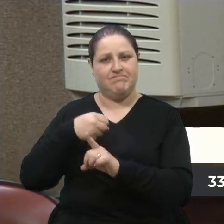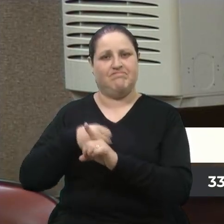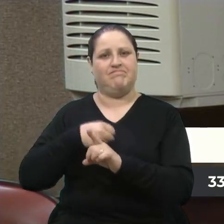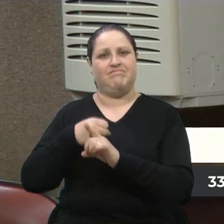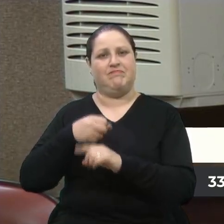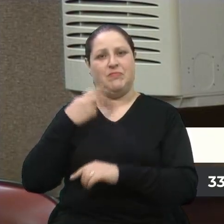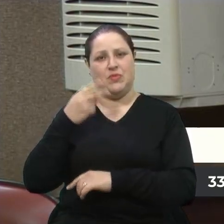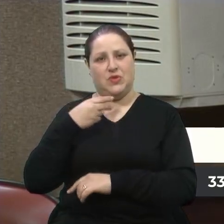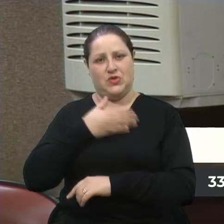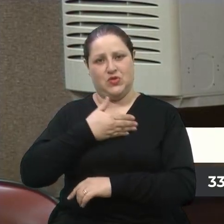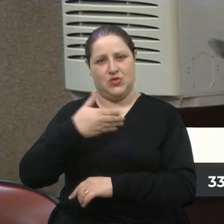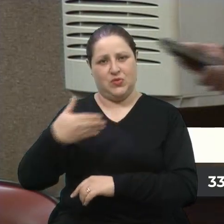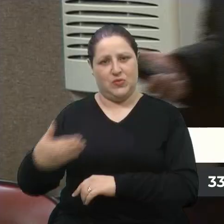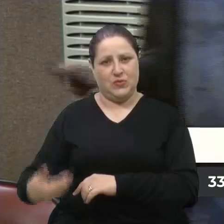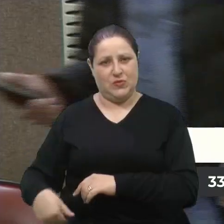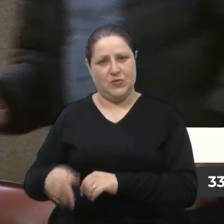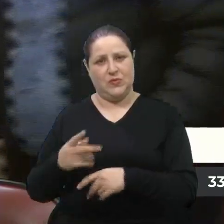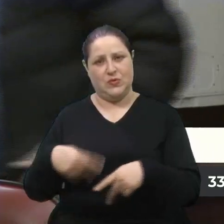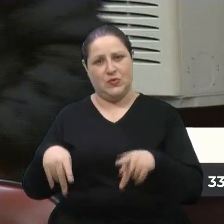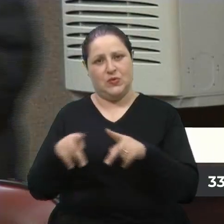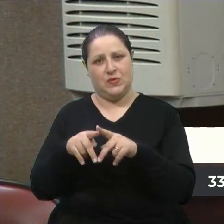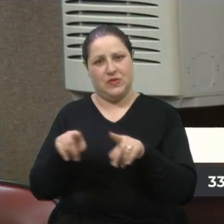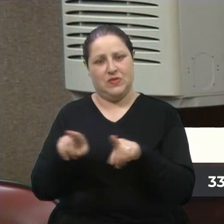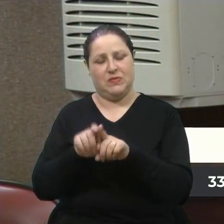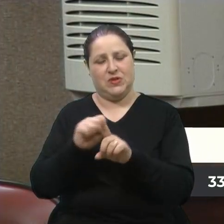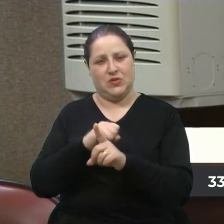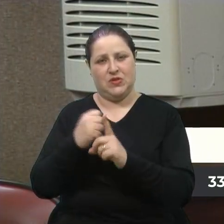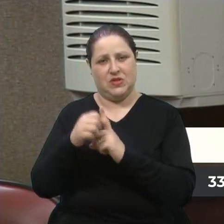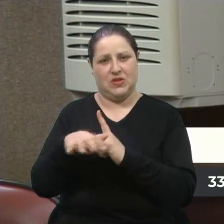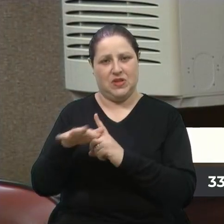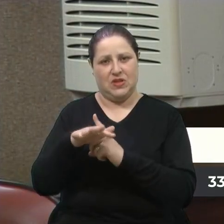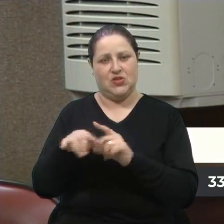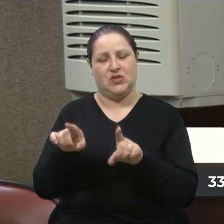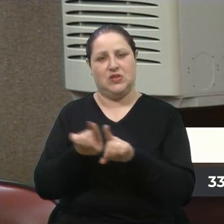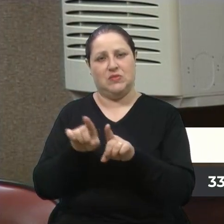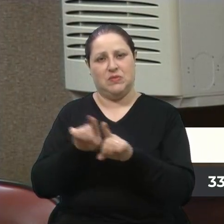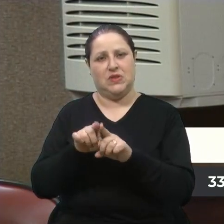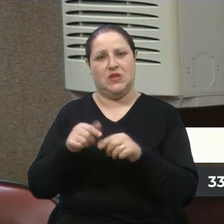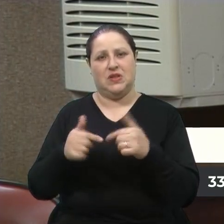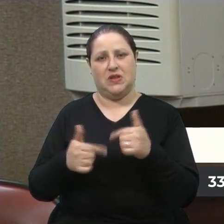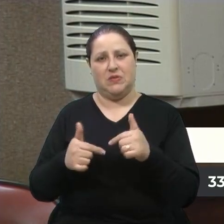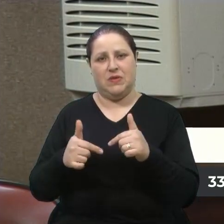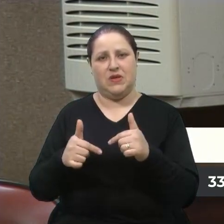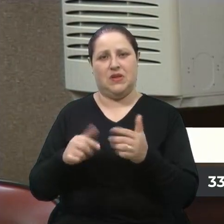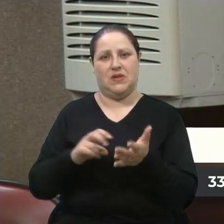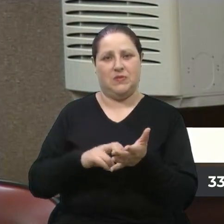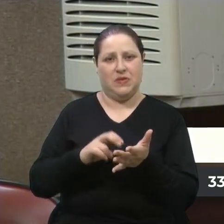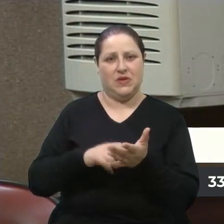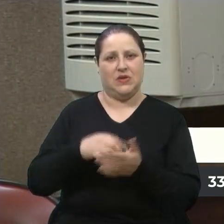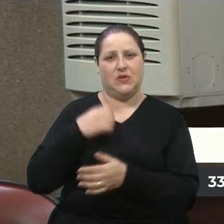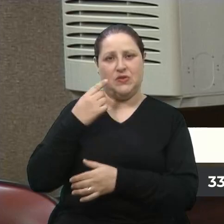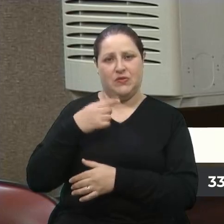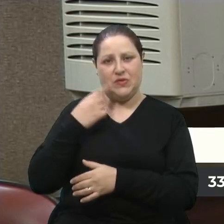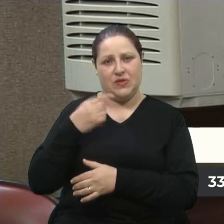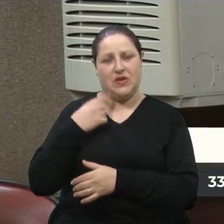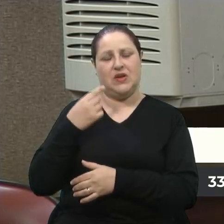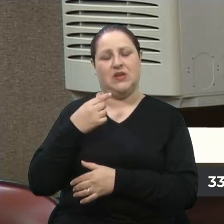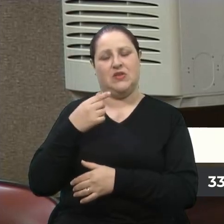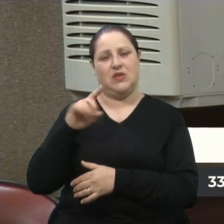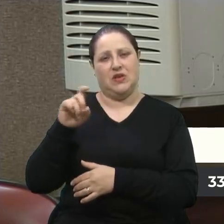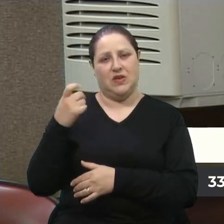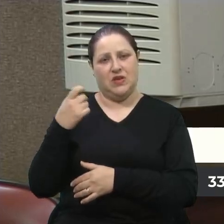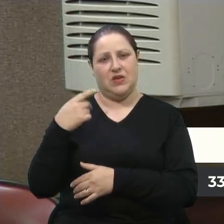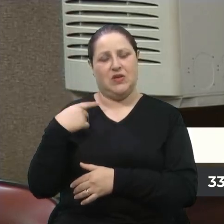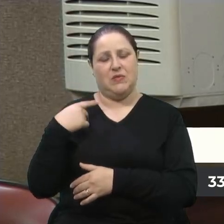política pública, à sociedade, também como bancário, como advogado, foi presidente da Ordem dos Advogados